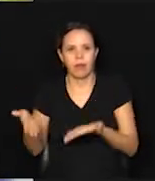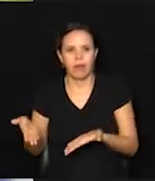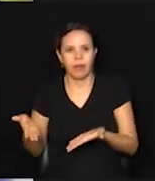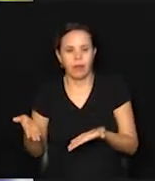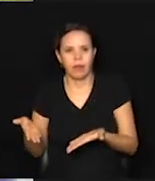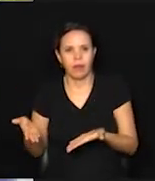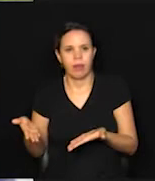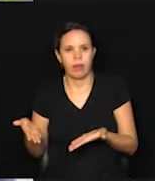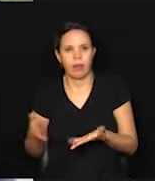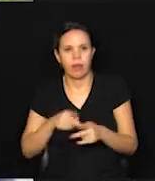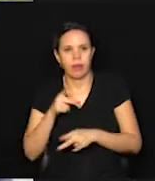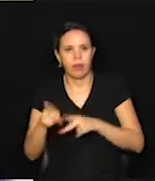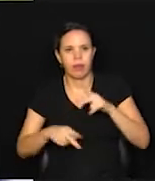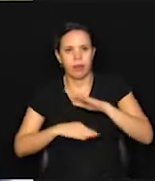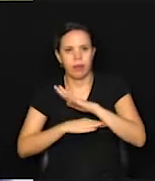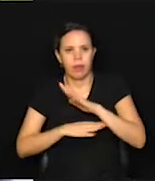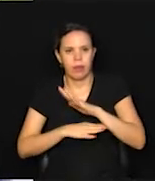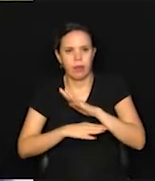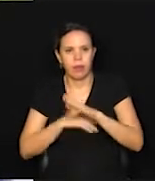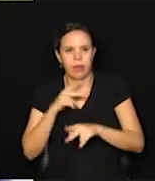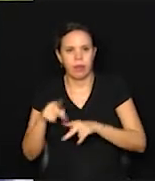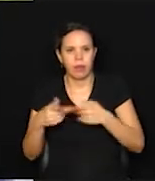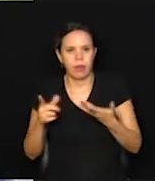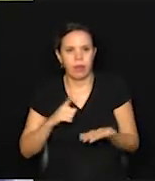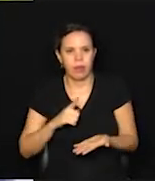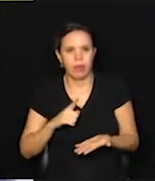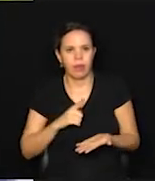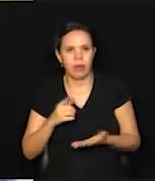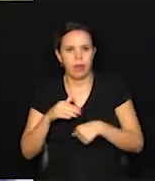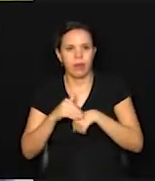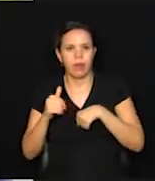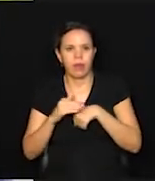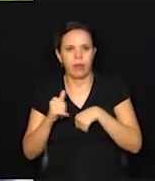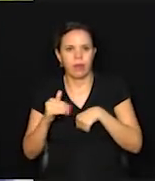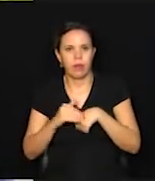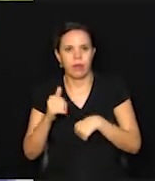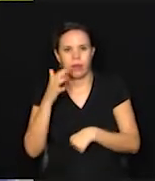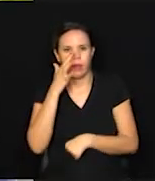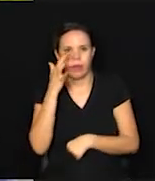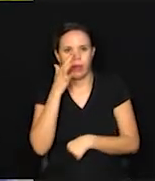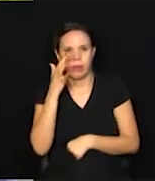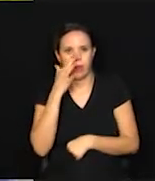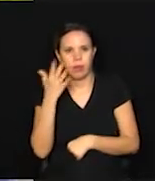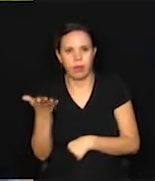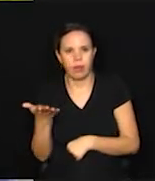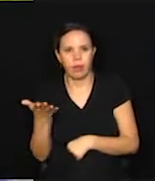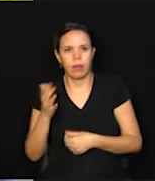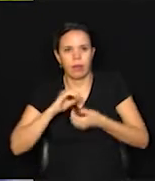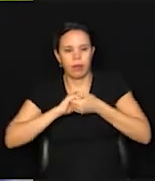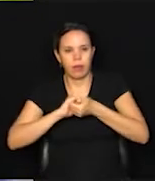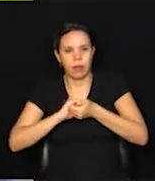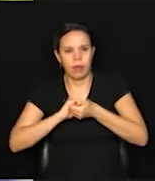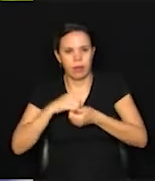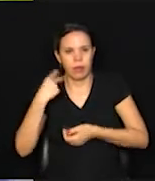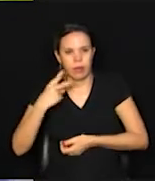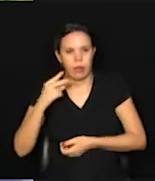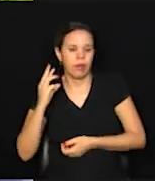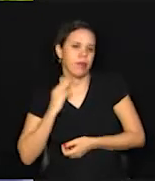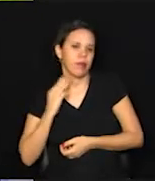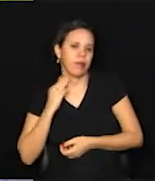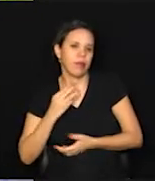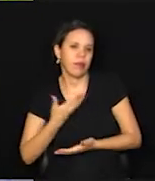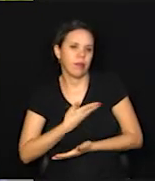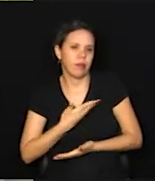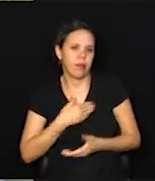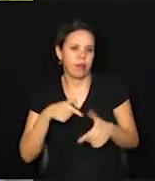saudação para a equipe da Câmara, que é uma equipe pela qual eu tenho muito carinho, muita admiração, cumprimentar o vereador Cecílio, meu companheiro